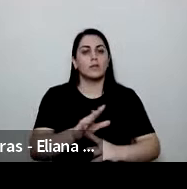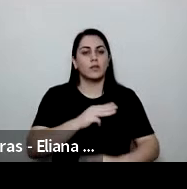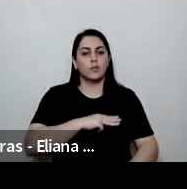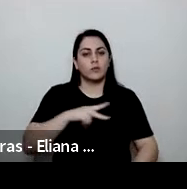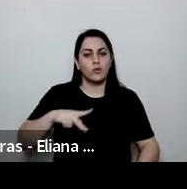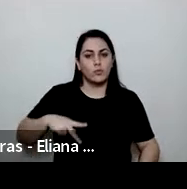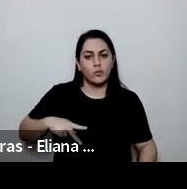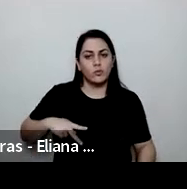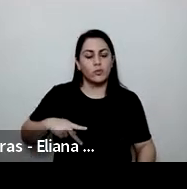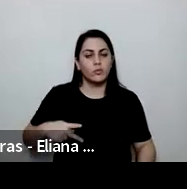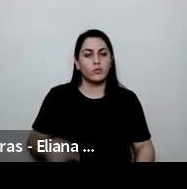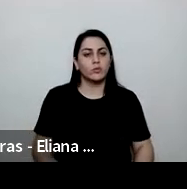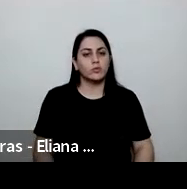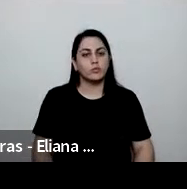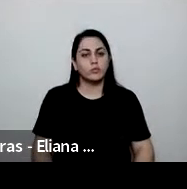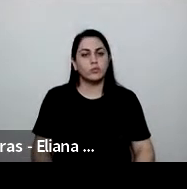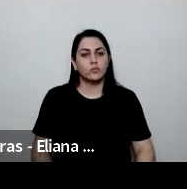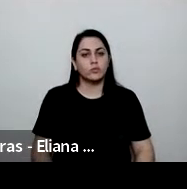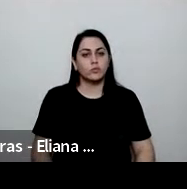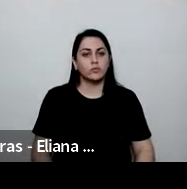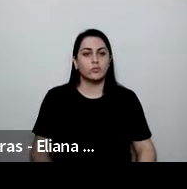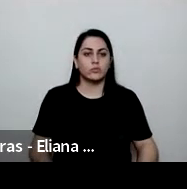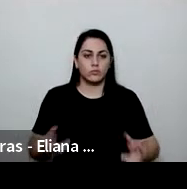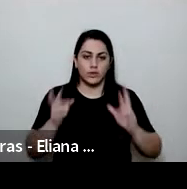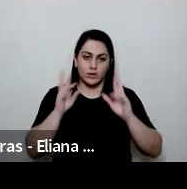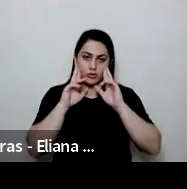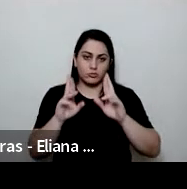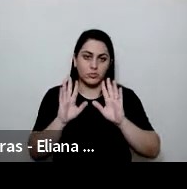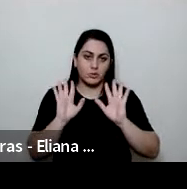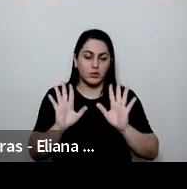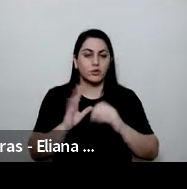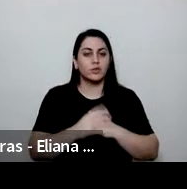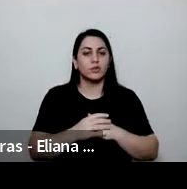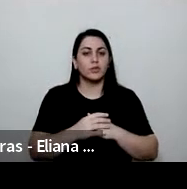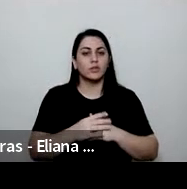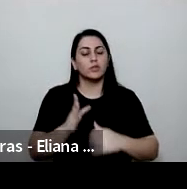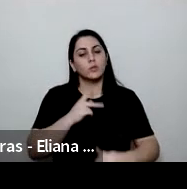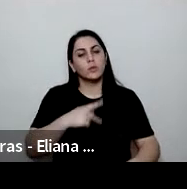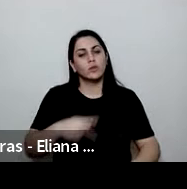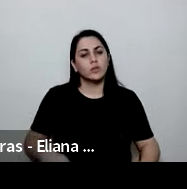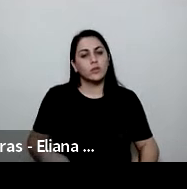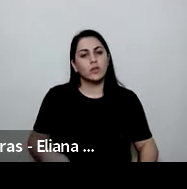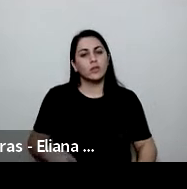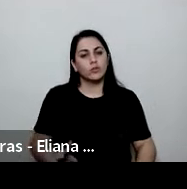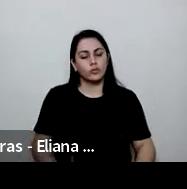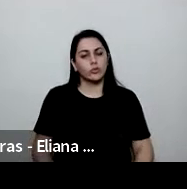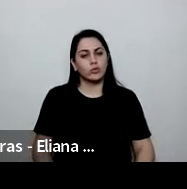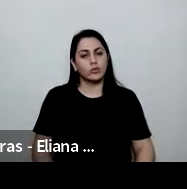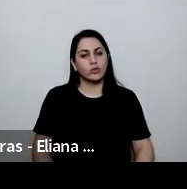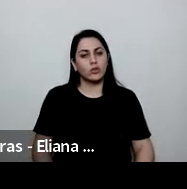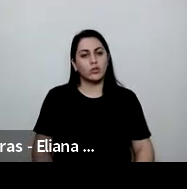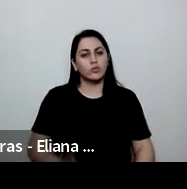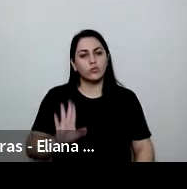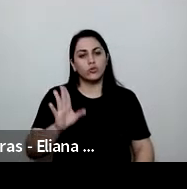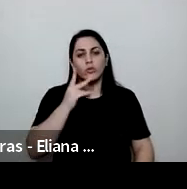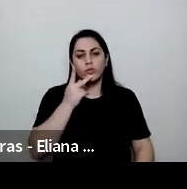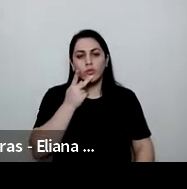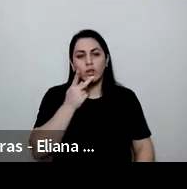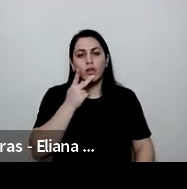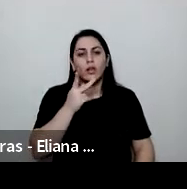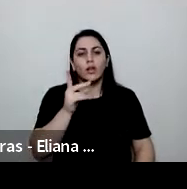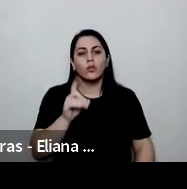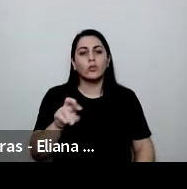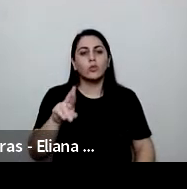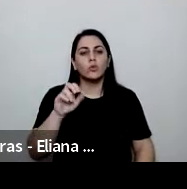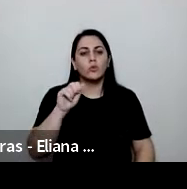ele não quer ajuda e respeitando lógico só fazer um uma grana colocação da doutora